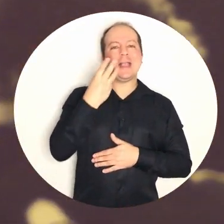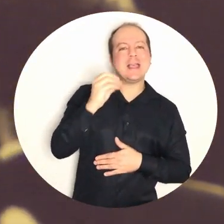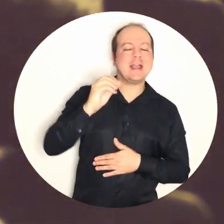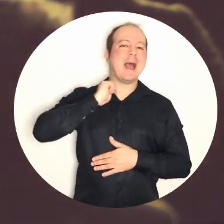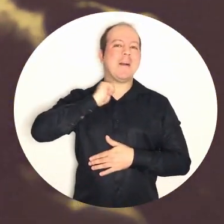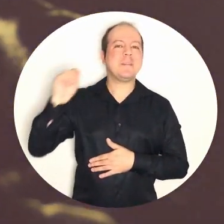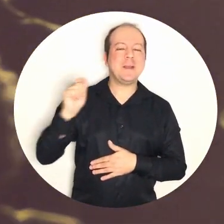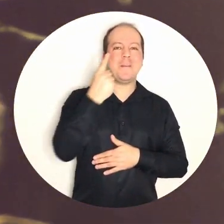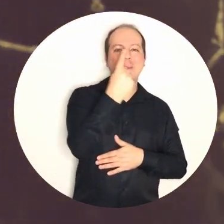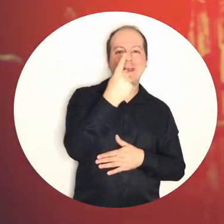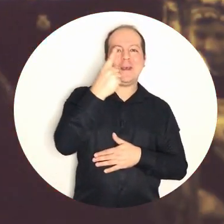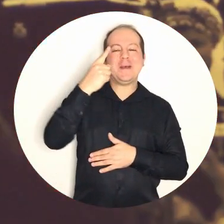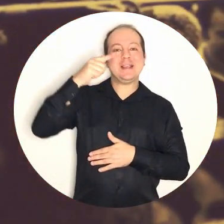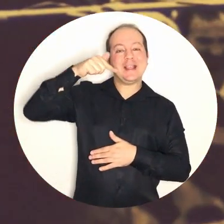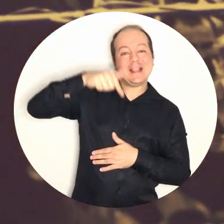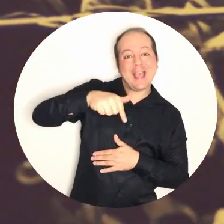em 30 de abril de